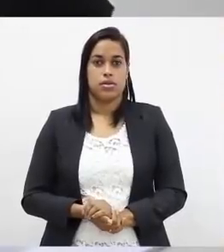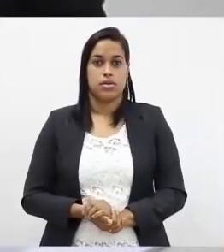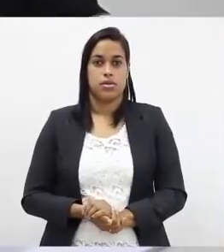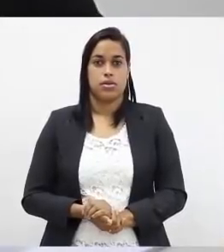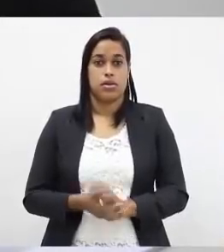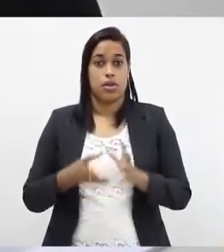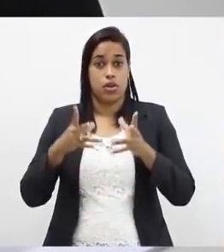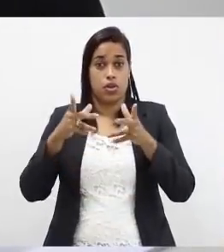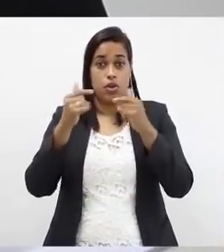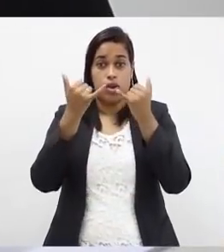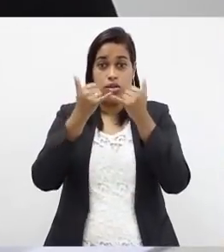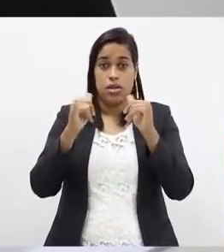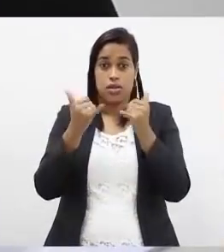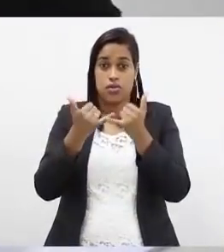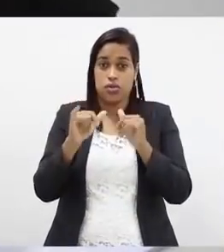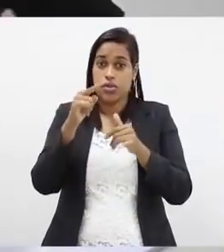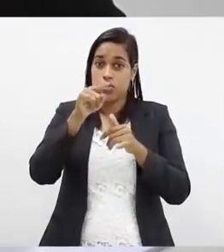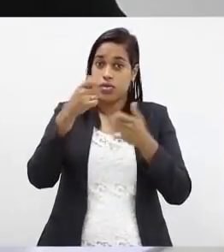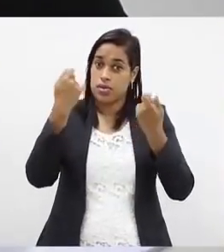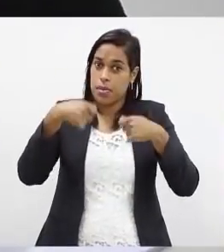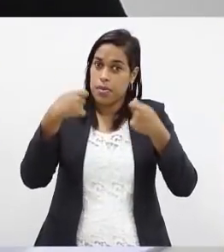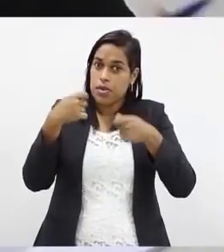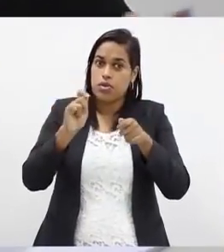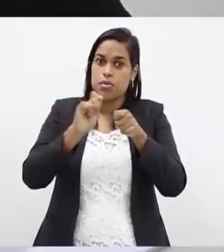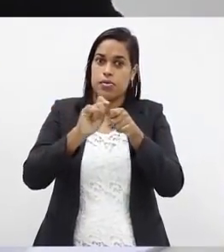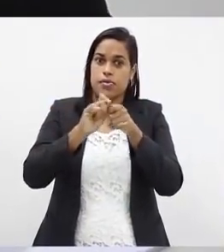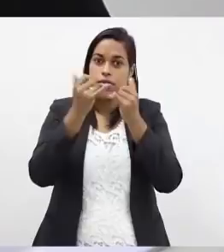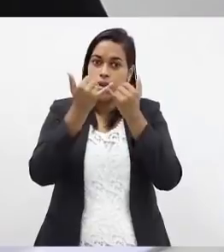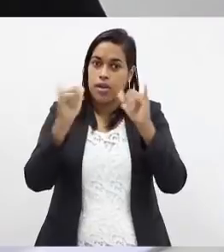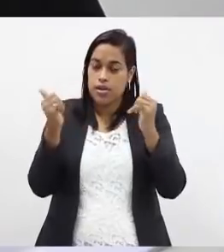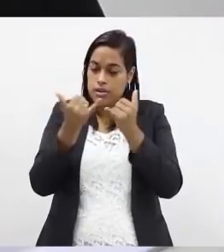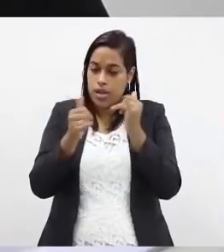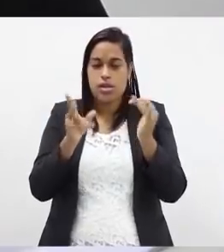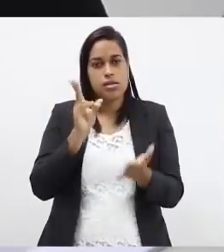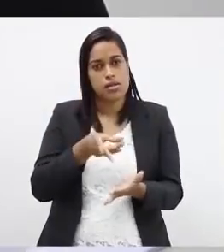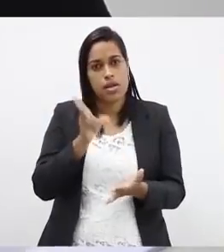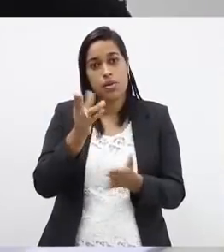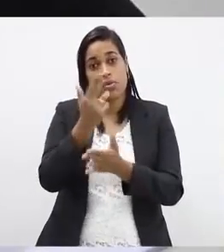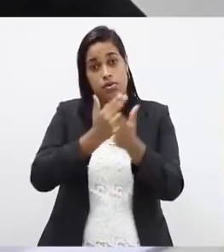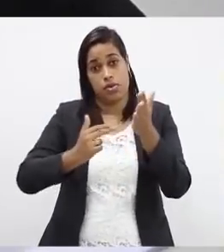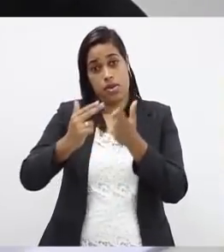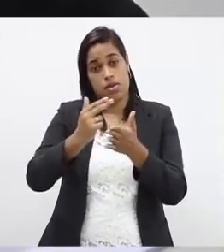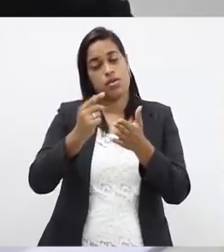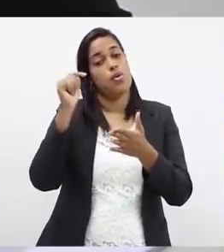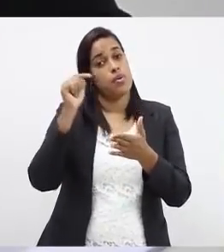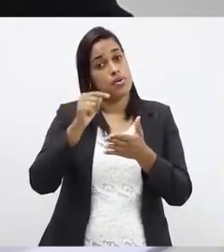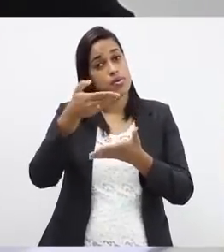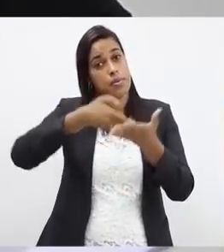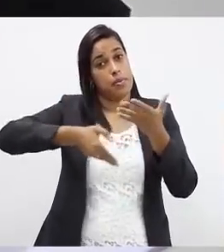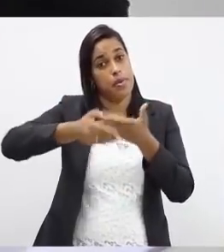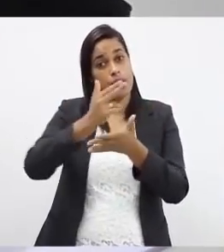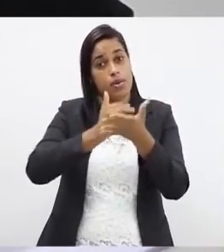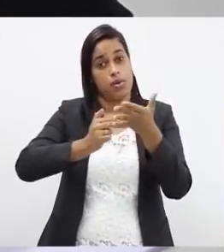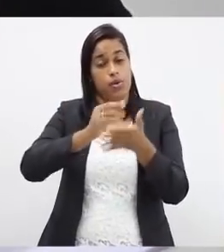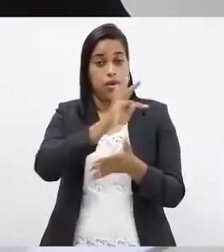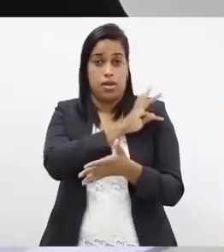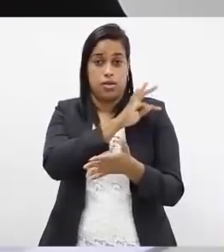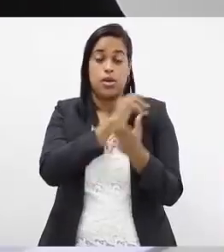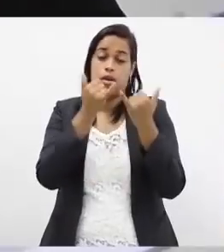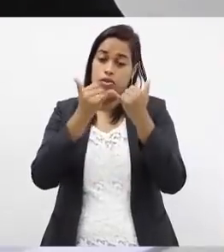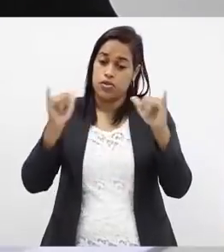E todas as linhas que você precisou para fazer o seu traçado, elas ficam no desenho. Isso faz parte do desenho técnico. As linhas